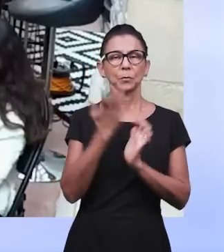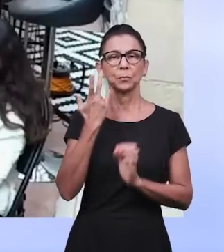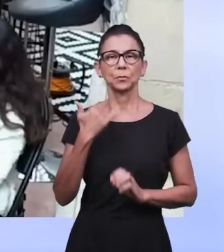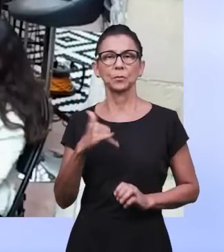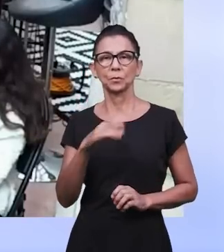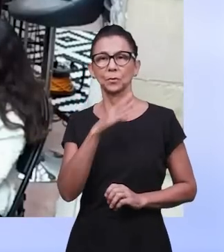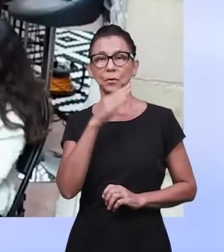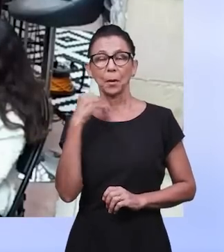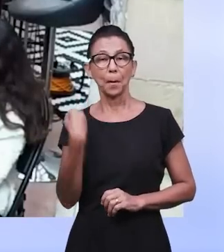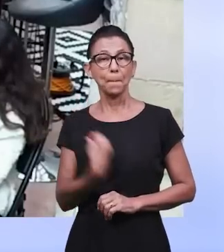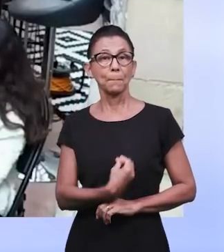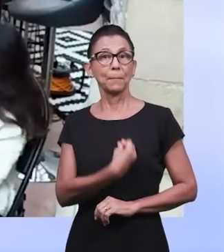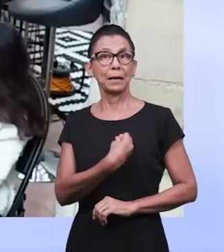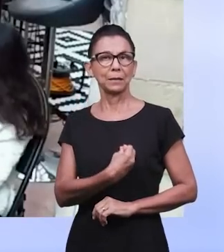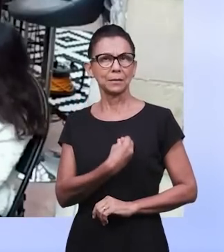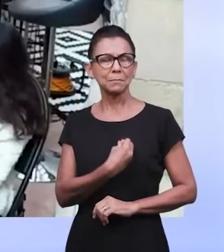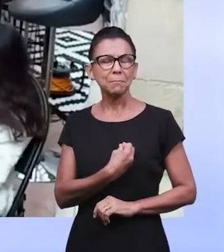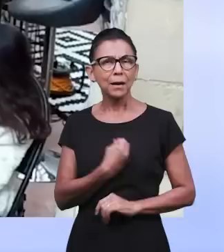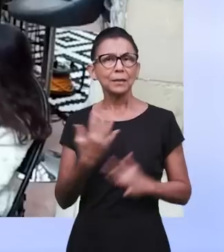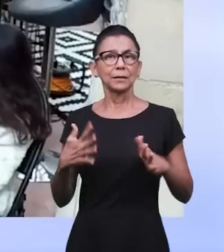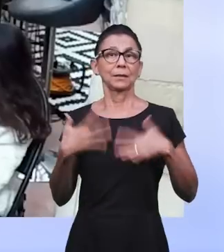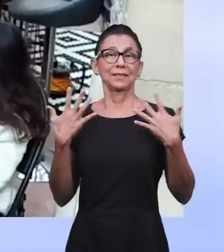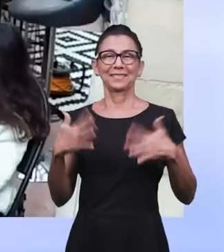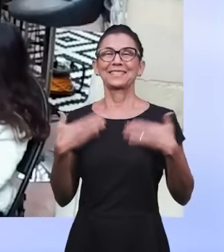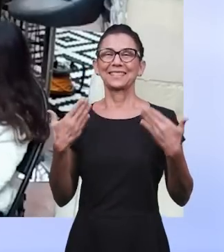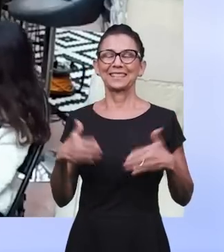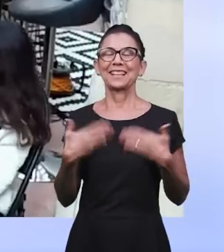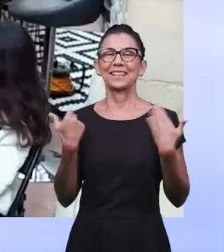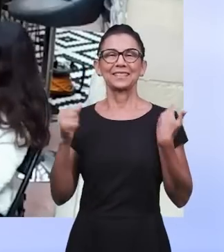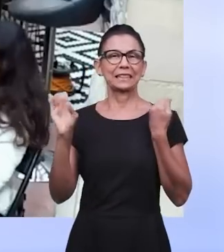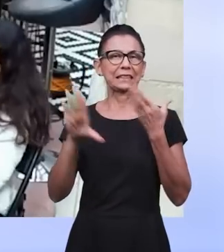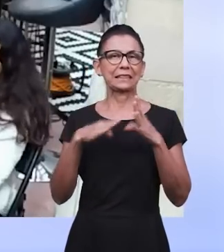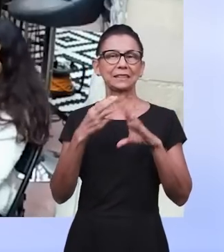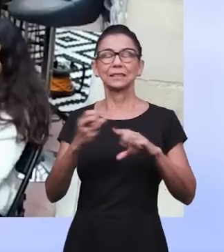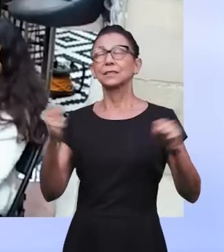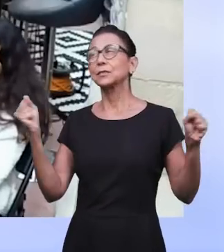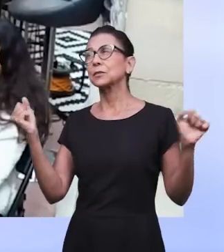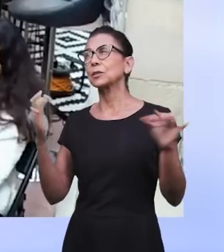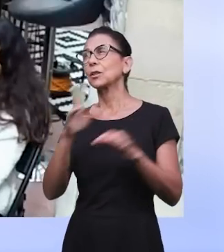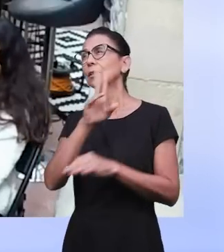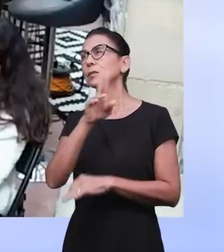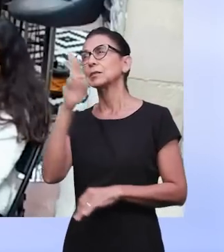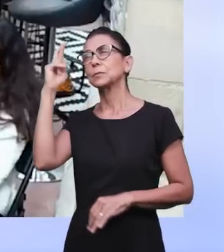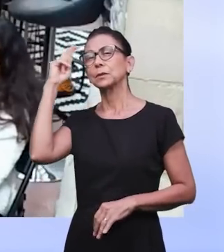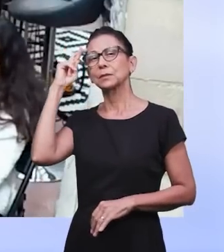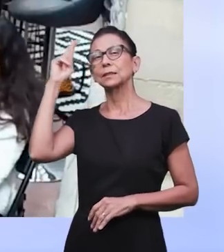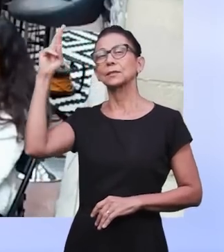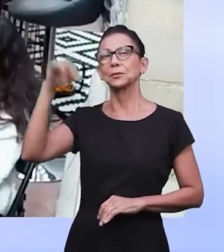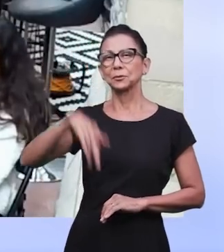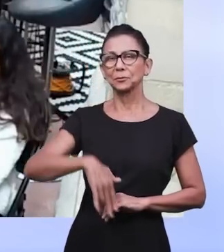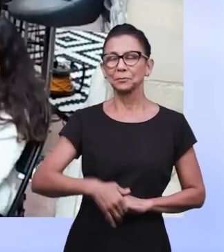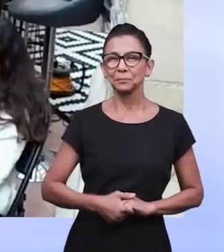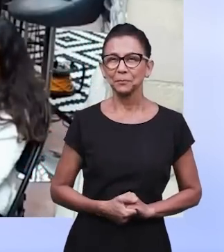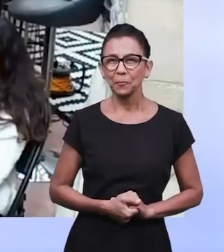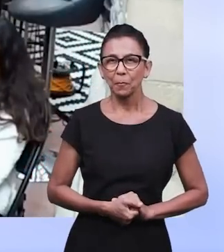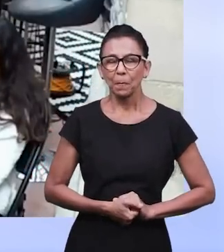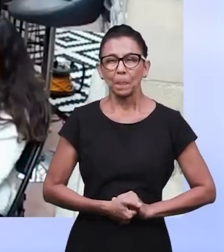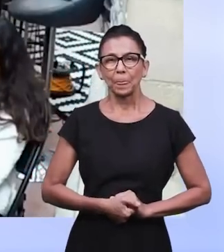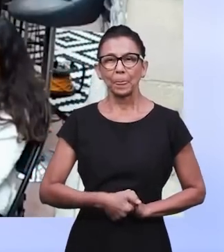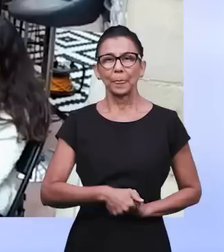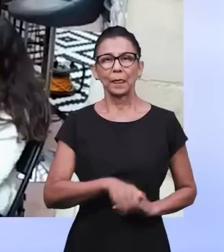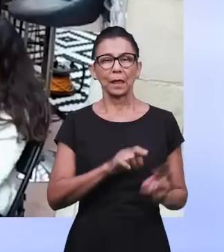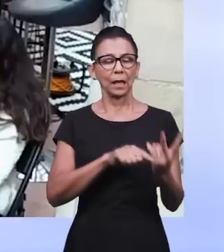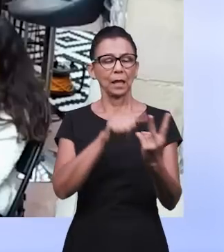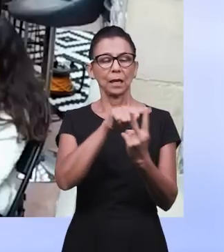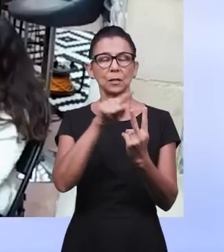grande participação das crianças que, com muita alegria, cantaram e glorificaram ao nome do Senhor. Ambas igrejas